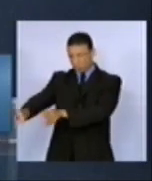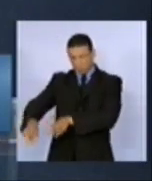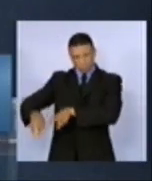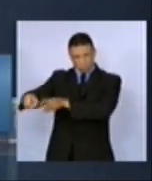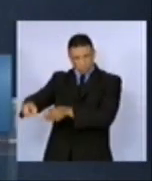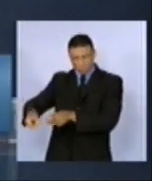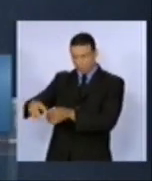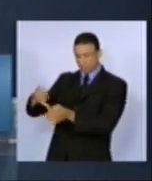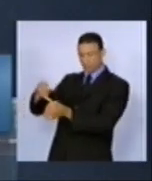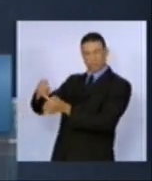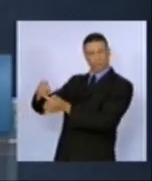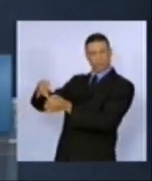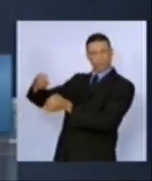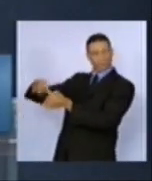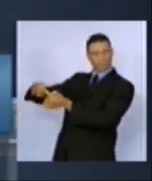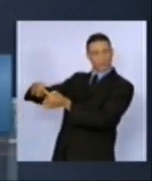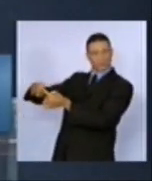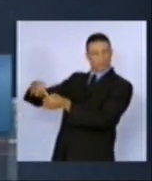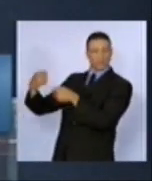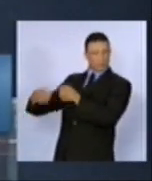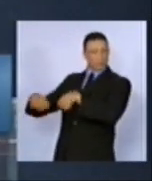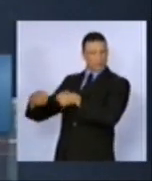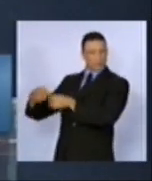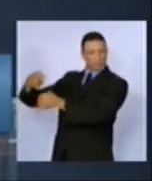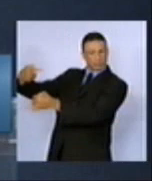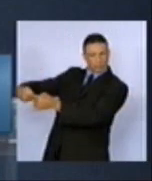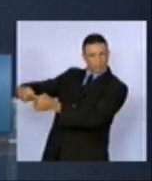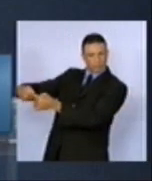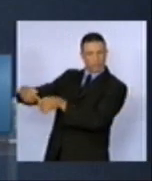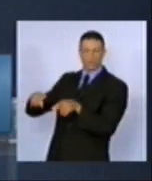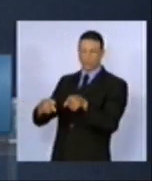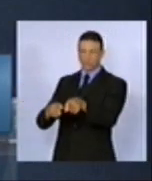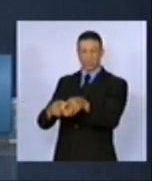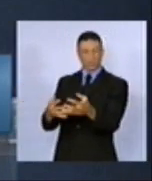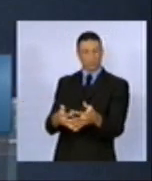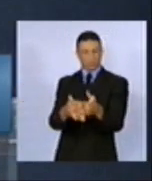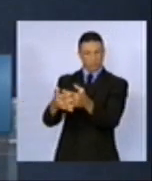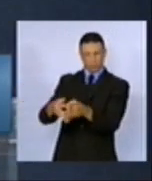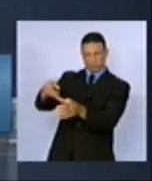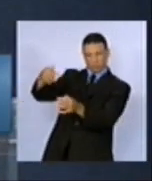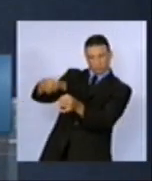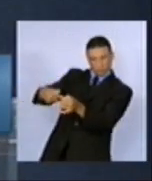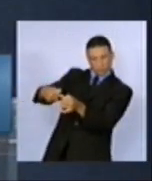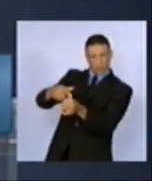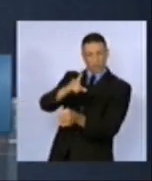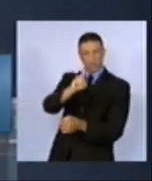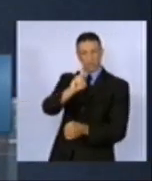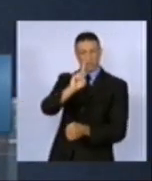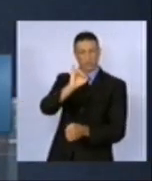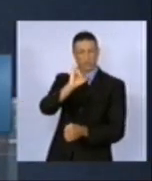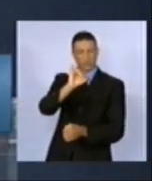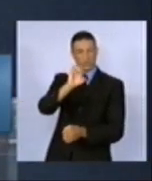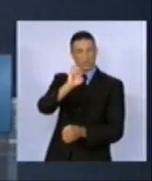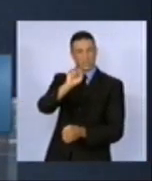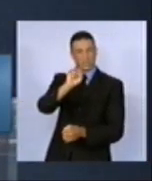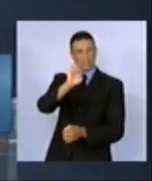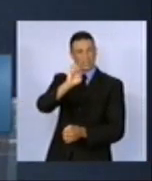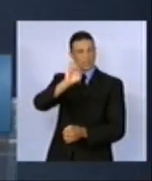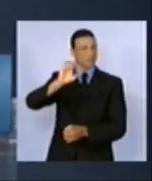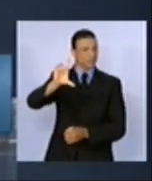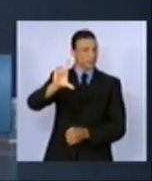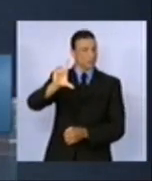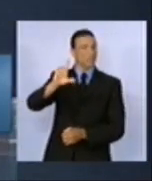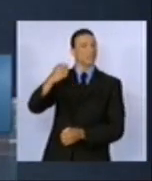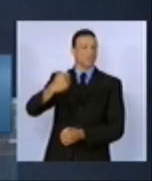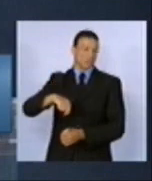ah você tem a próprias máquinas tem que ser construído e utilizado Aí também tem muito muito H